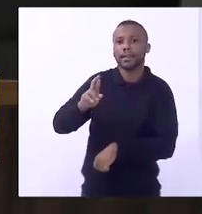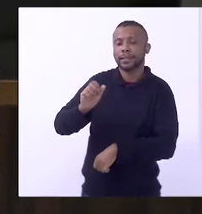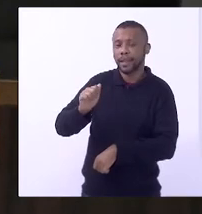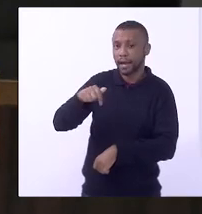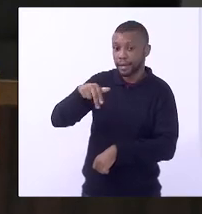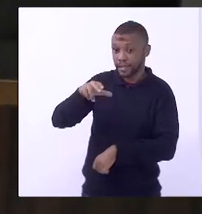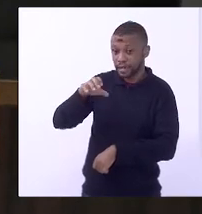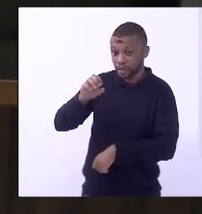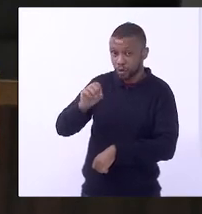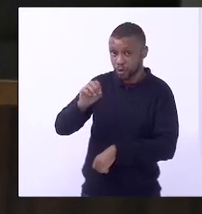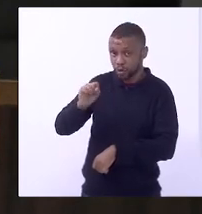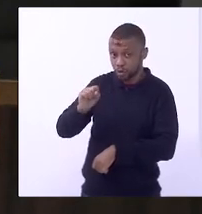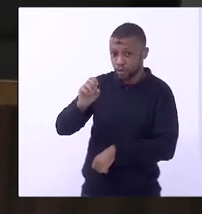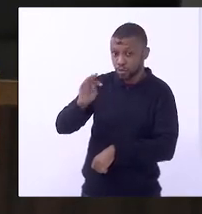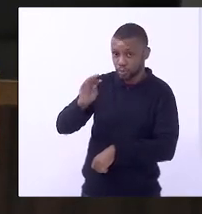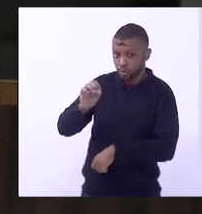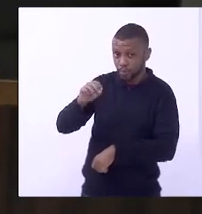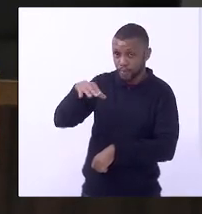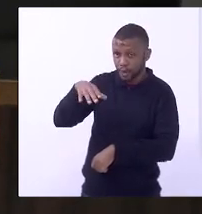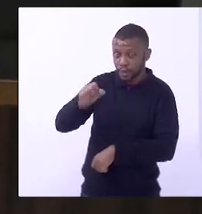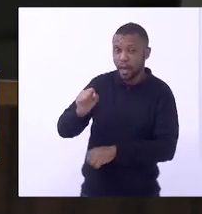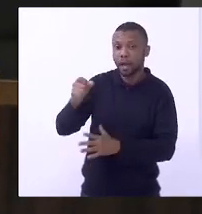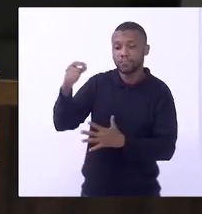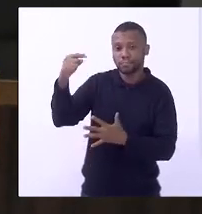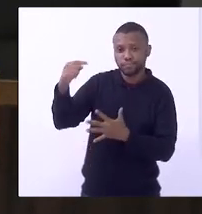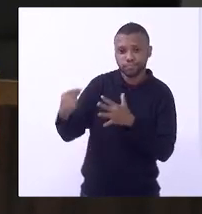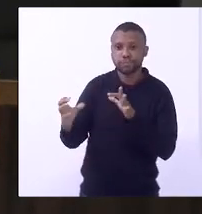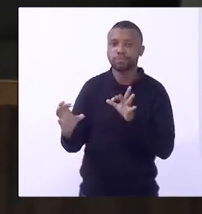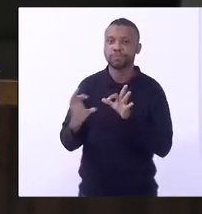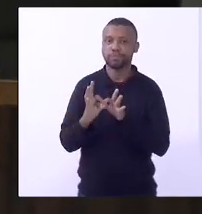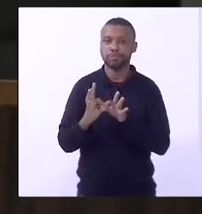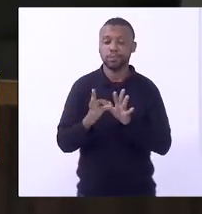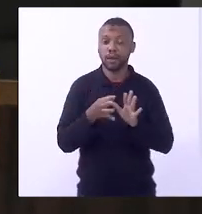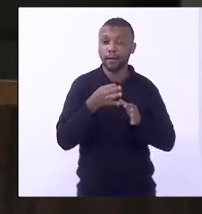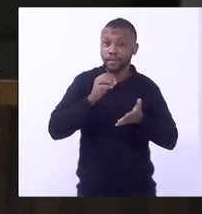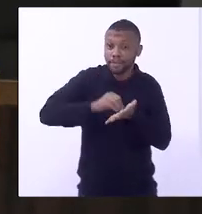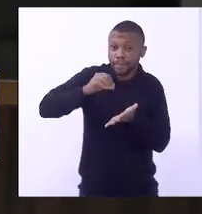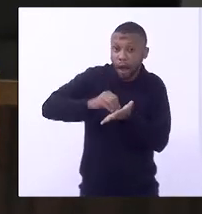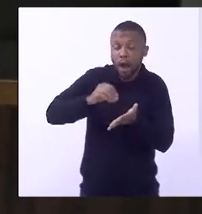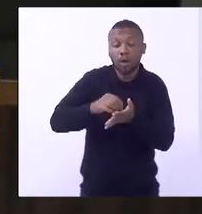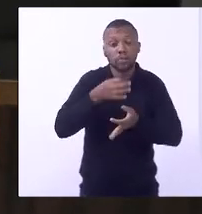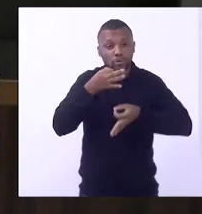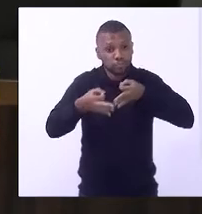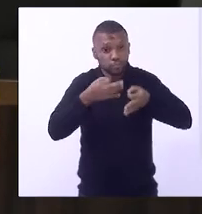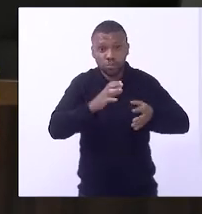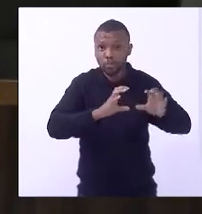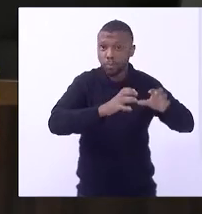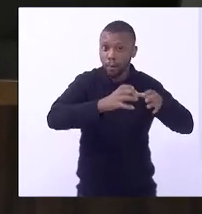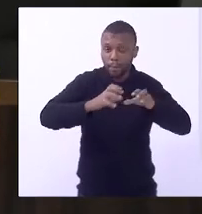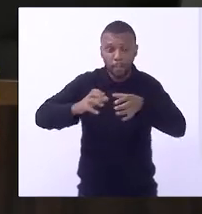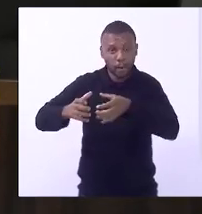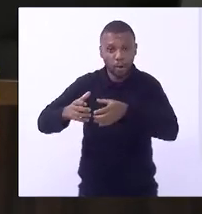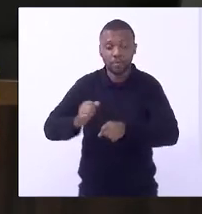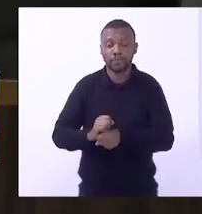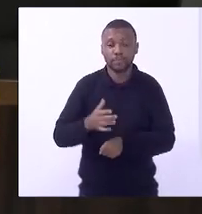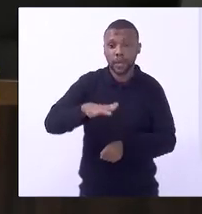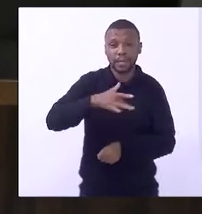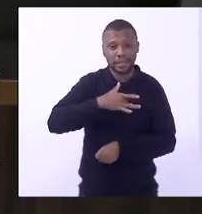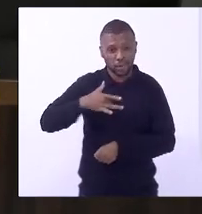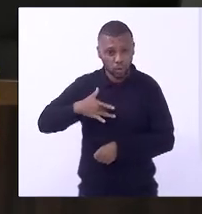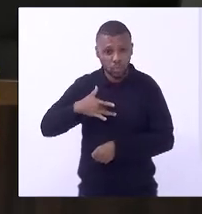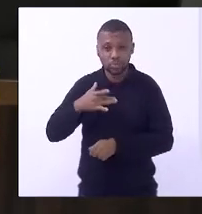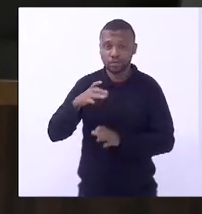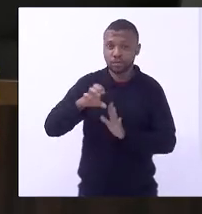legais no âmbito do Estado do Rio de Janeiro e da outras providências. Parecer da Comissão de Constituição e Justiça pela condicionalidade com emendas. De saúde, favorável com